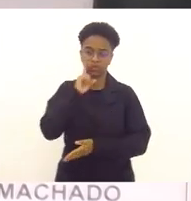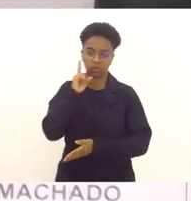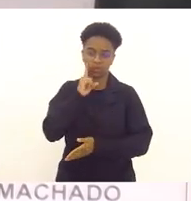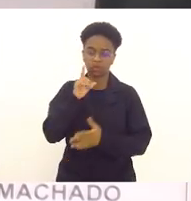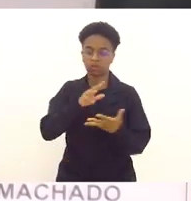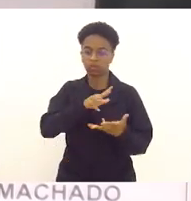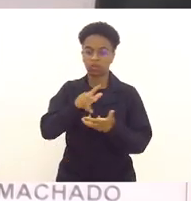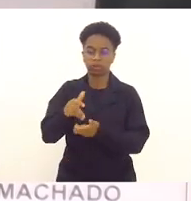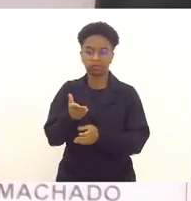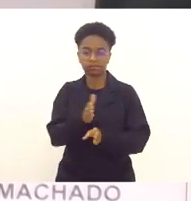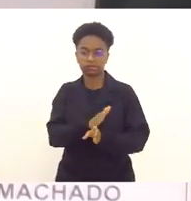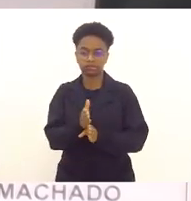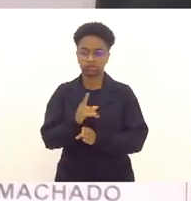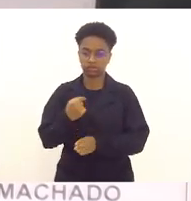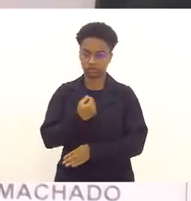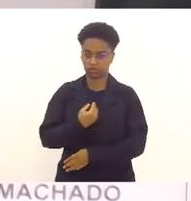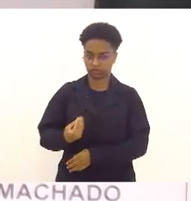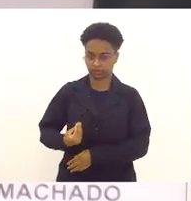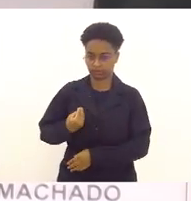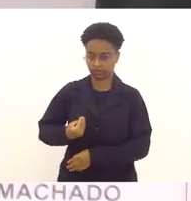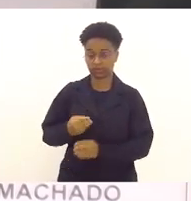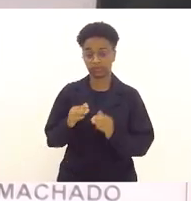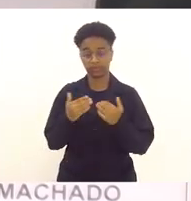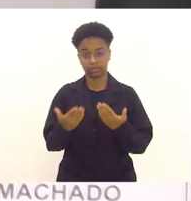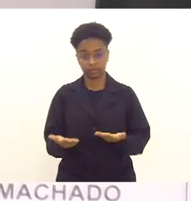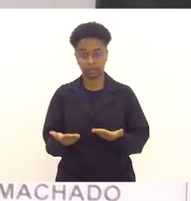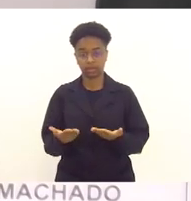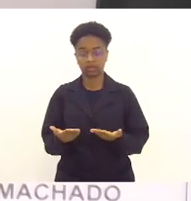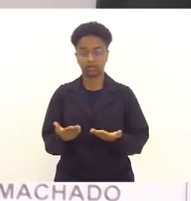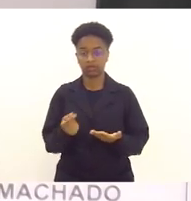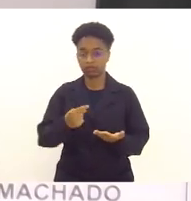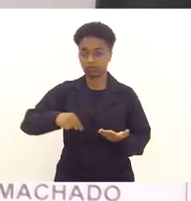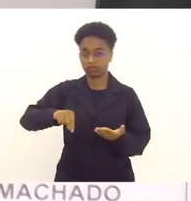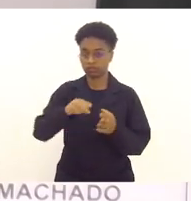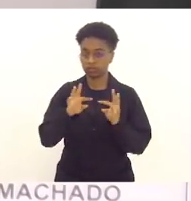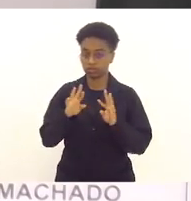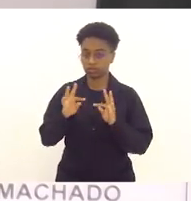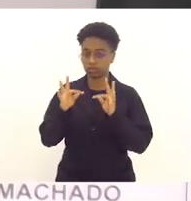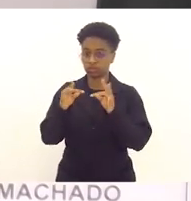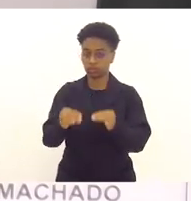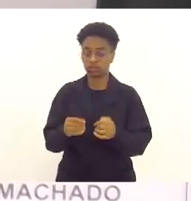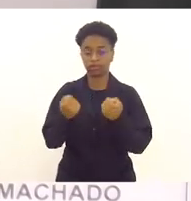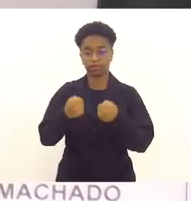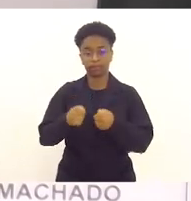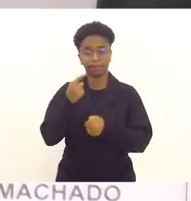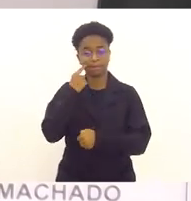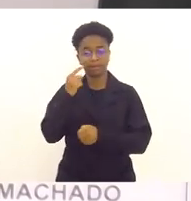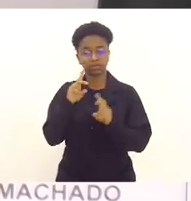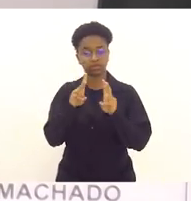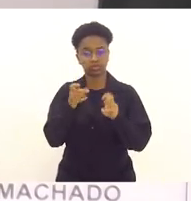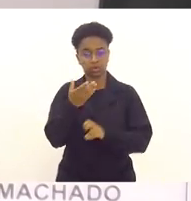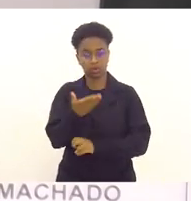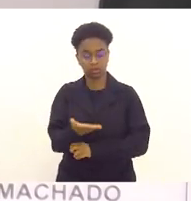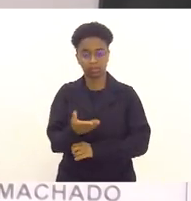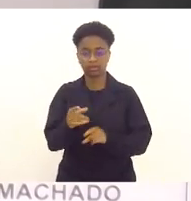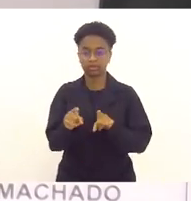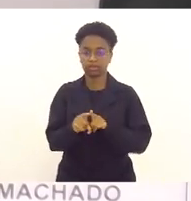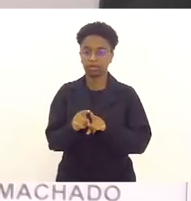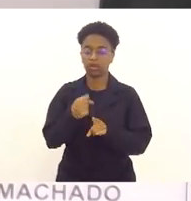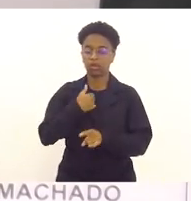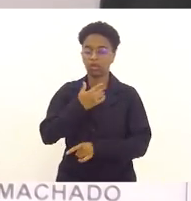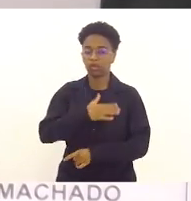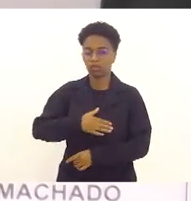dualidades que a gente vive então que todos possam refletir realmente sobre isso eu gostei muito